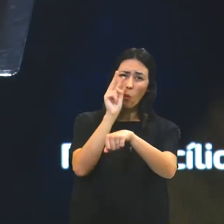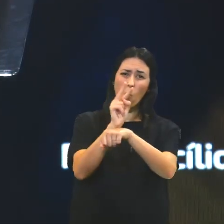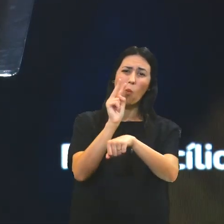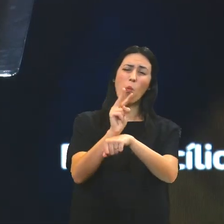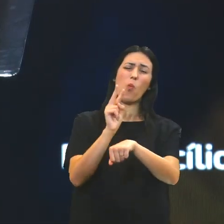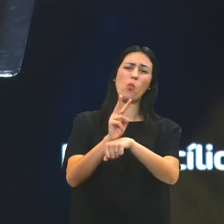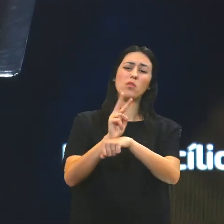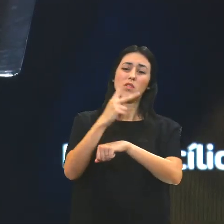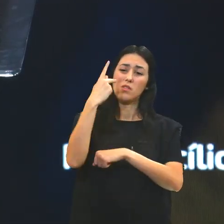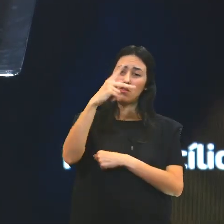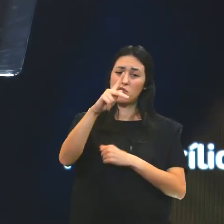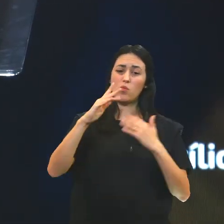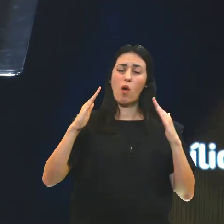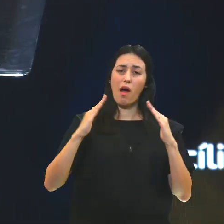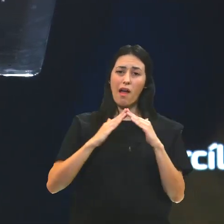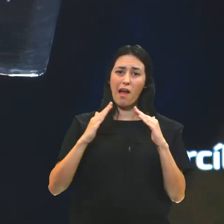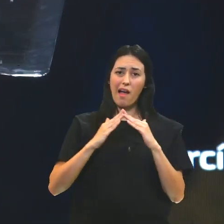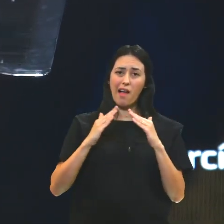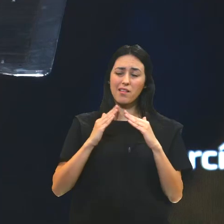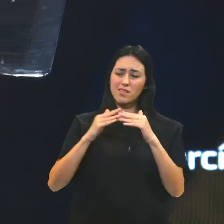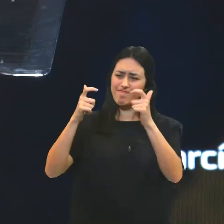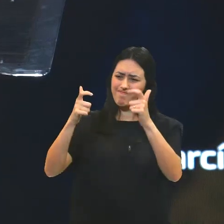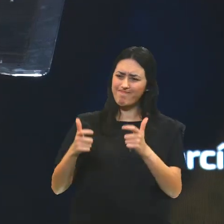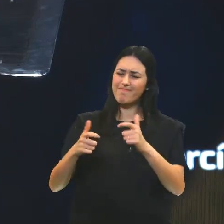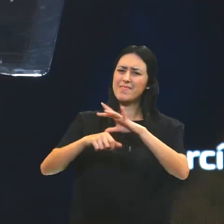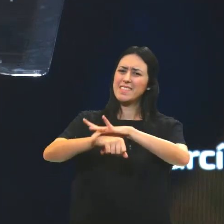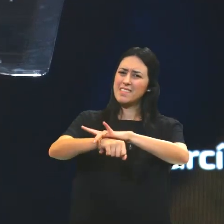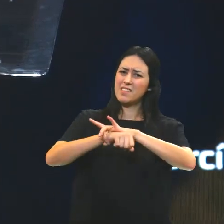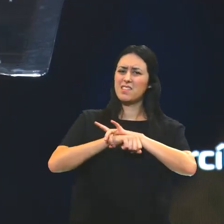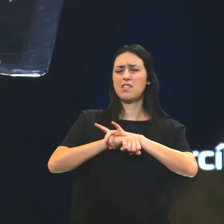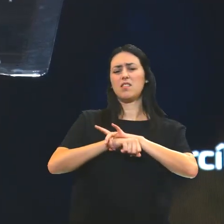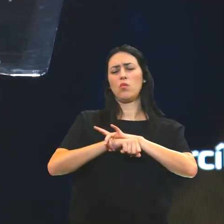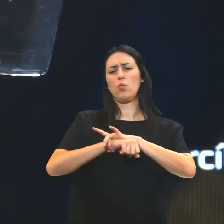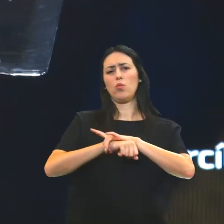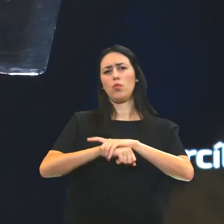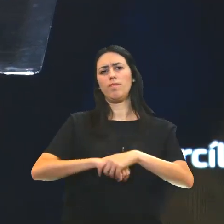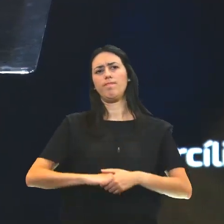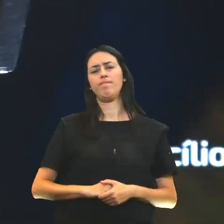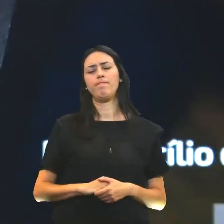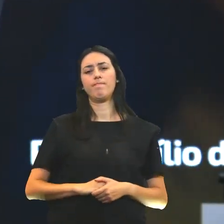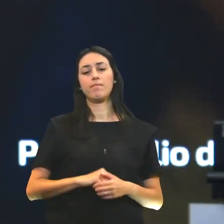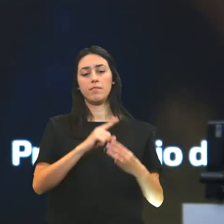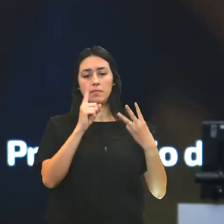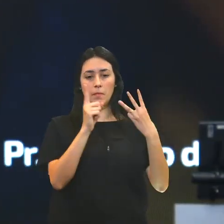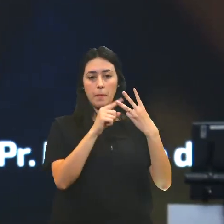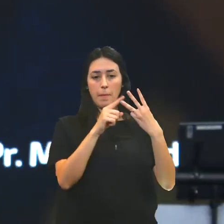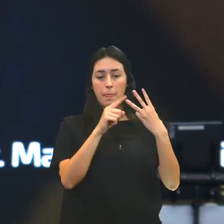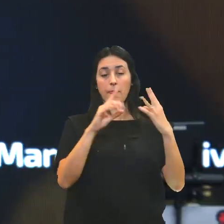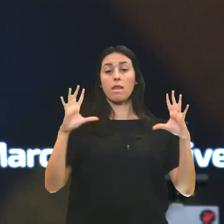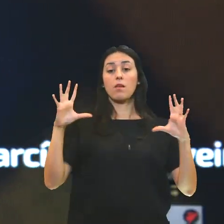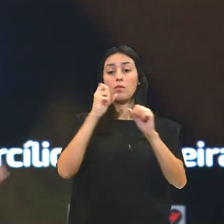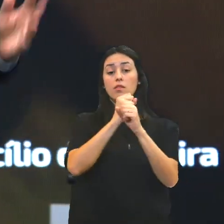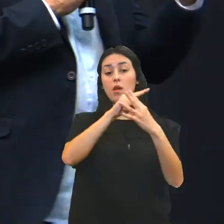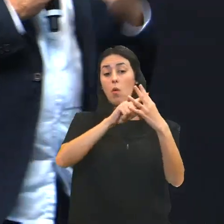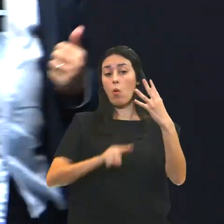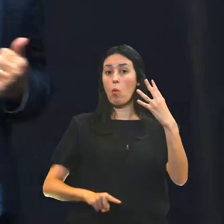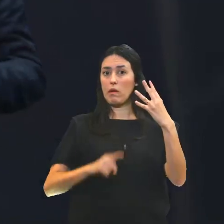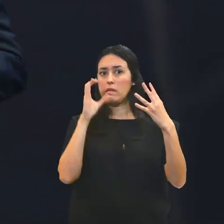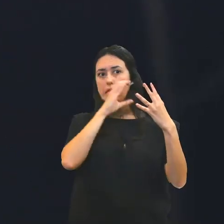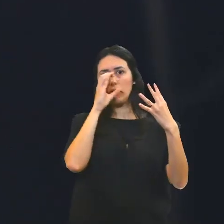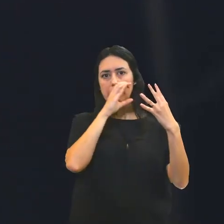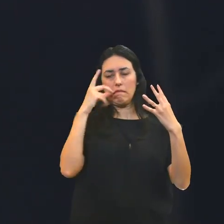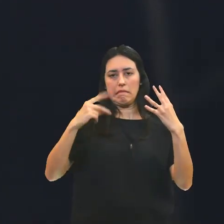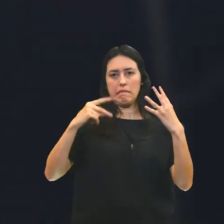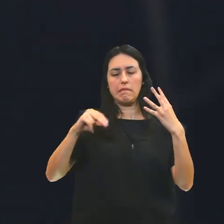sua casa um ambiente seguro. Terceiro princípio, são 4, preciso correr. O terceiro